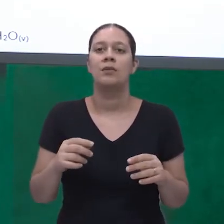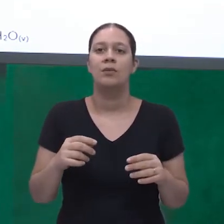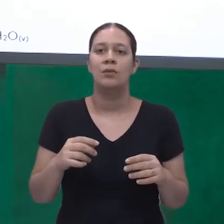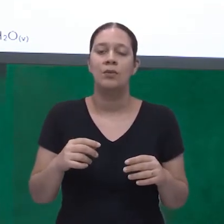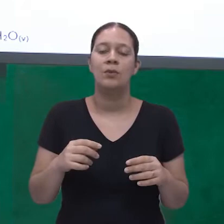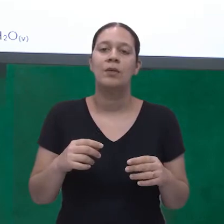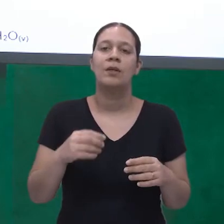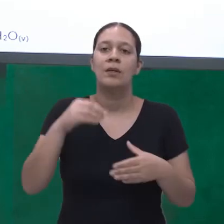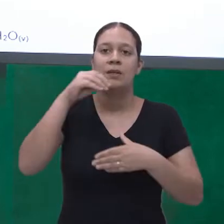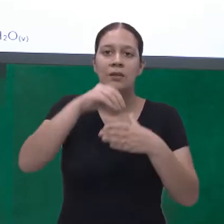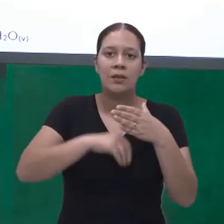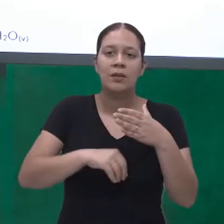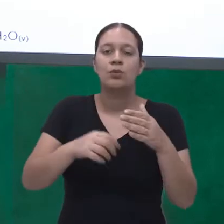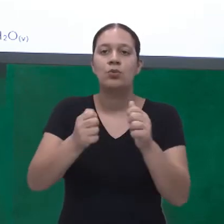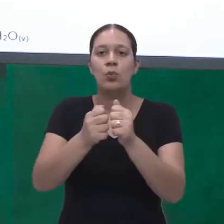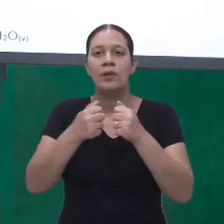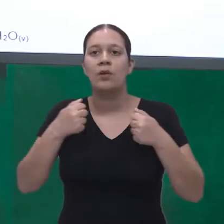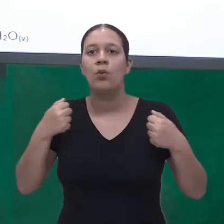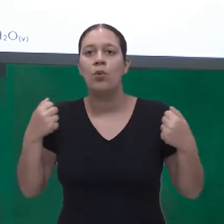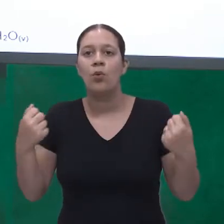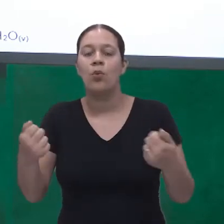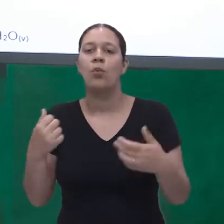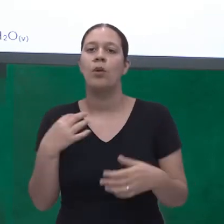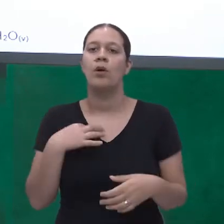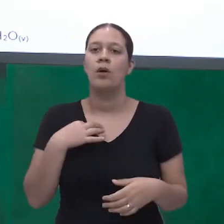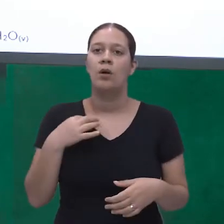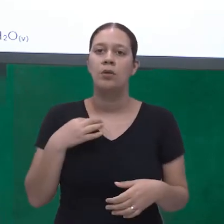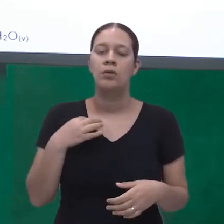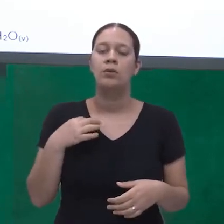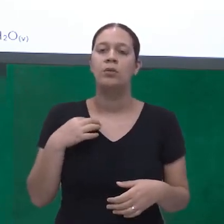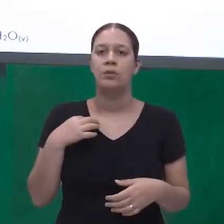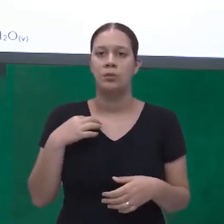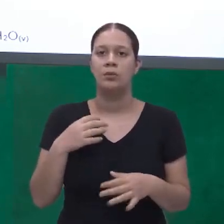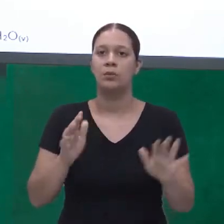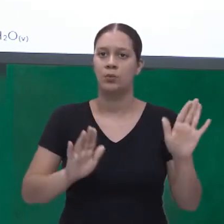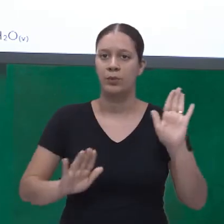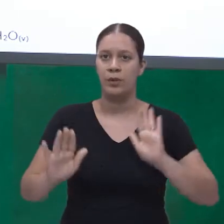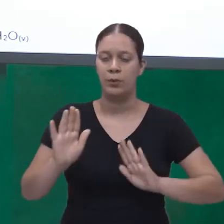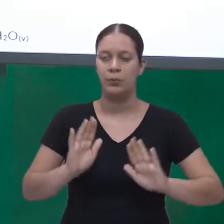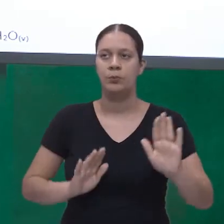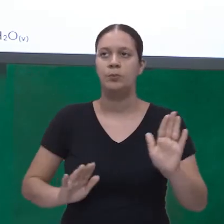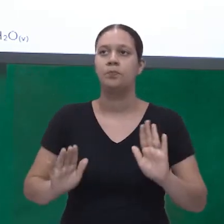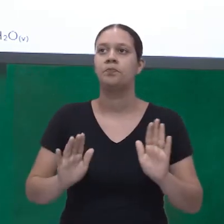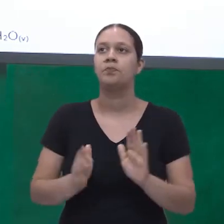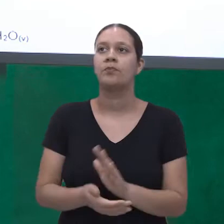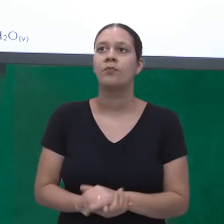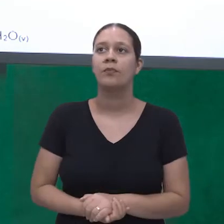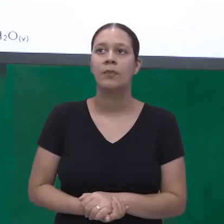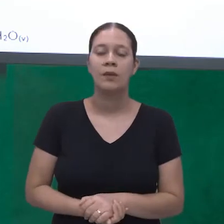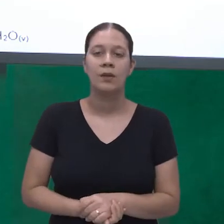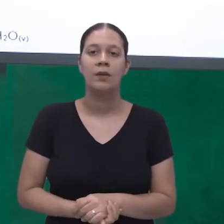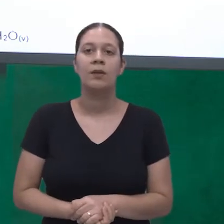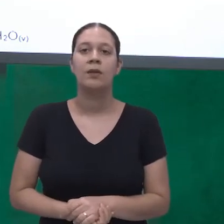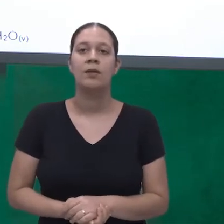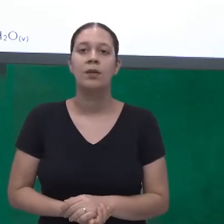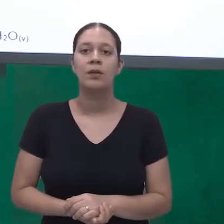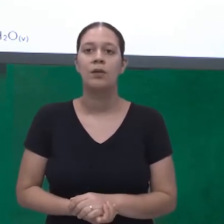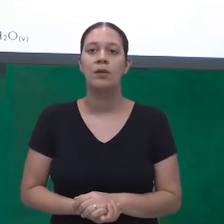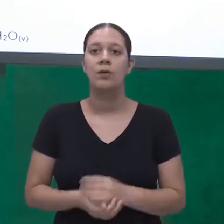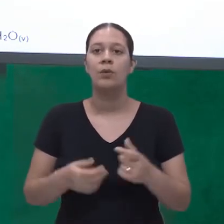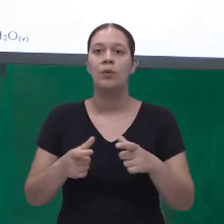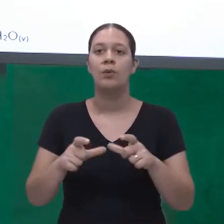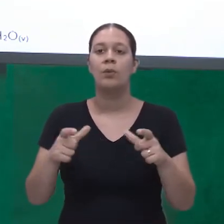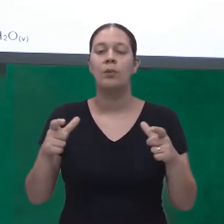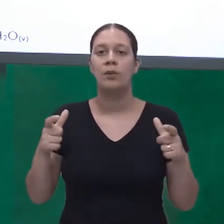traça dentro de guarda-roupa, junto da roupa, colocando essas bolinhas. Cuidado com isso. Então, o aumento da